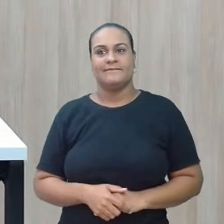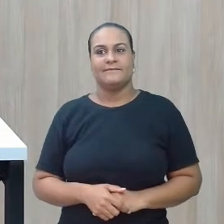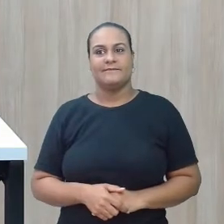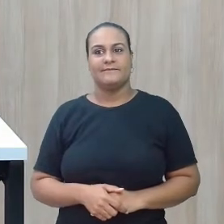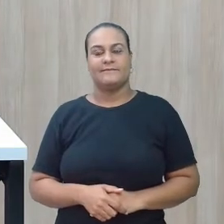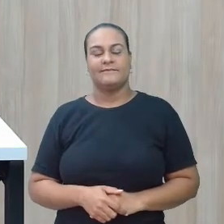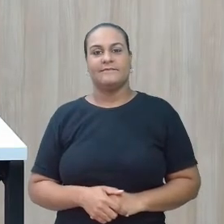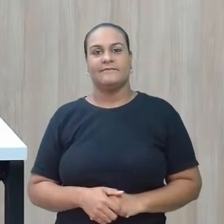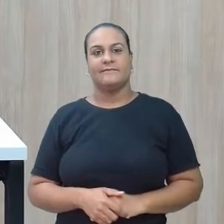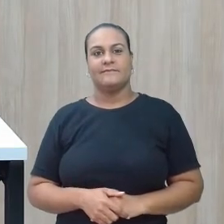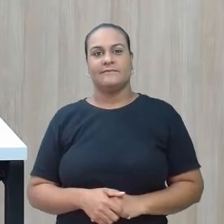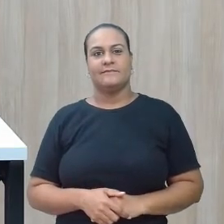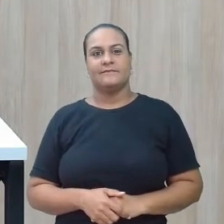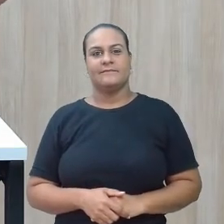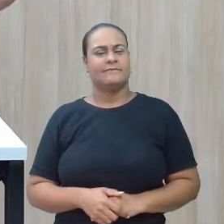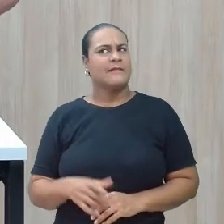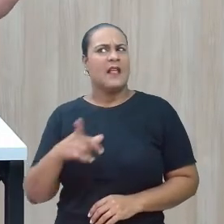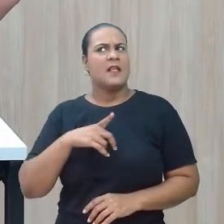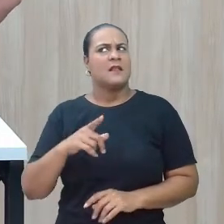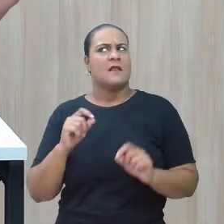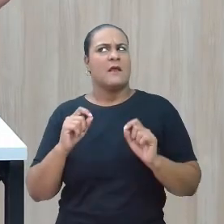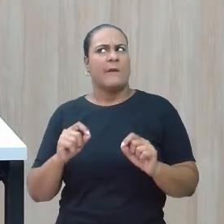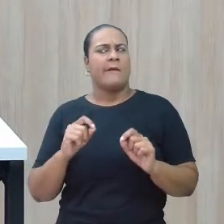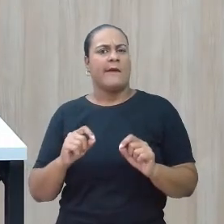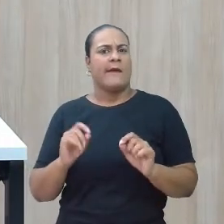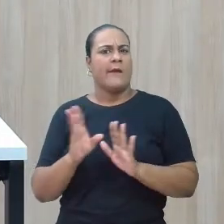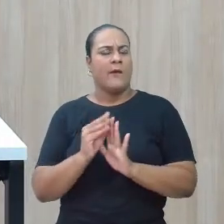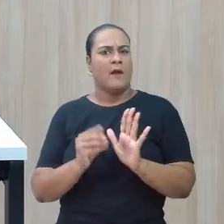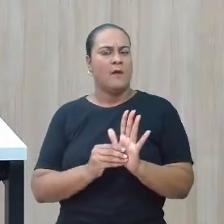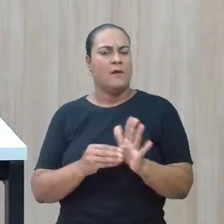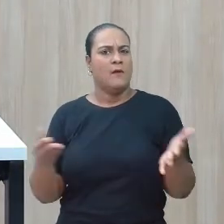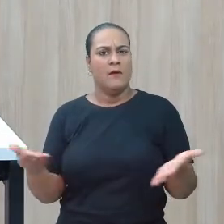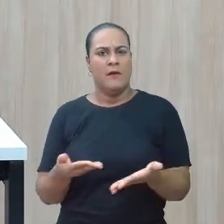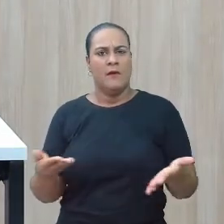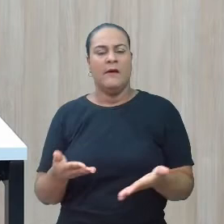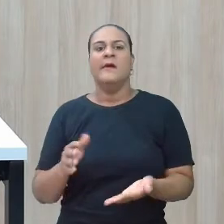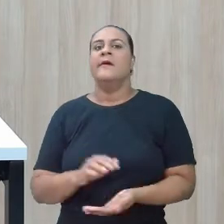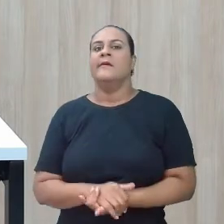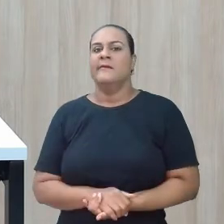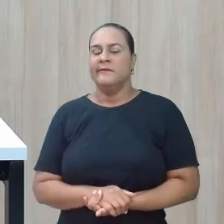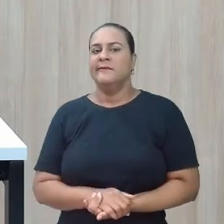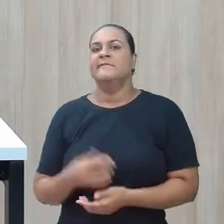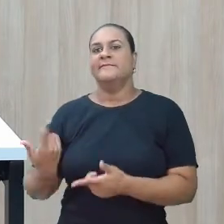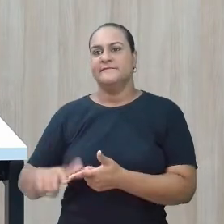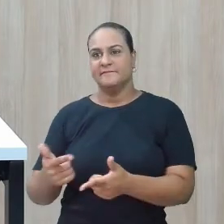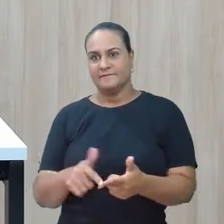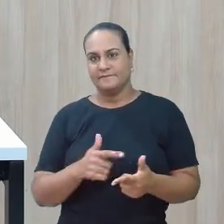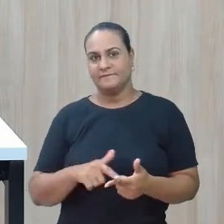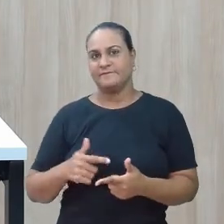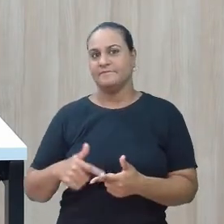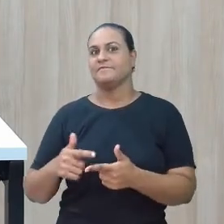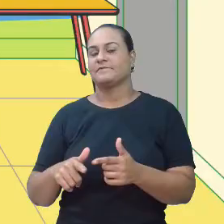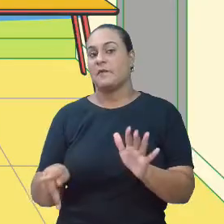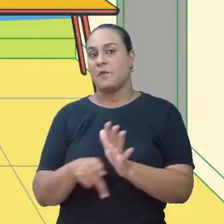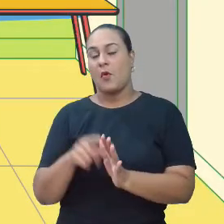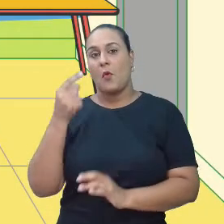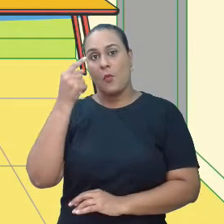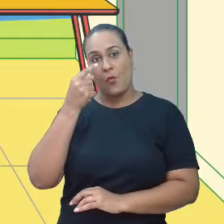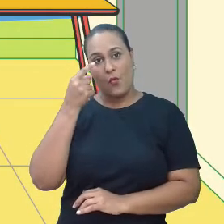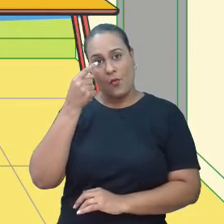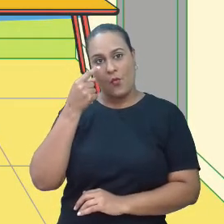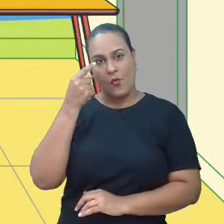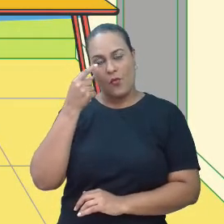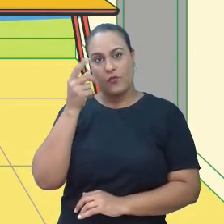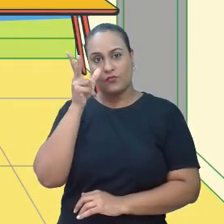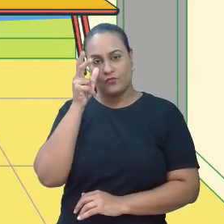Mas, né? O que é que nós temos para a aula de hoje, professora? Na aula de hoje nós vamos ter os problemas de visão e vamos falar também